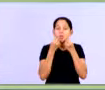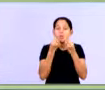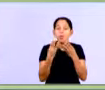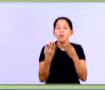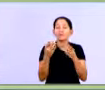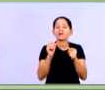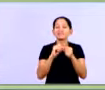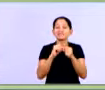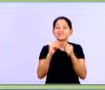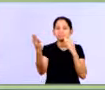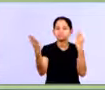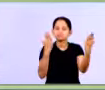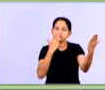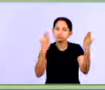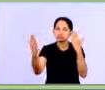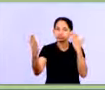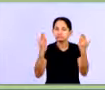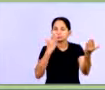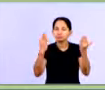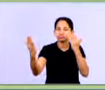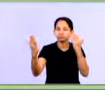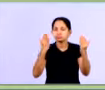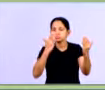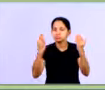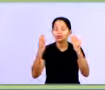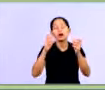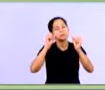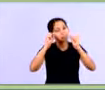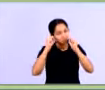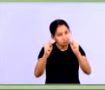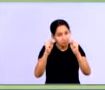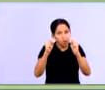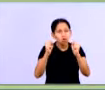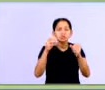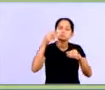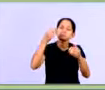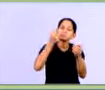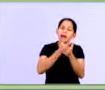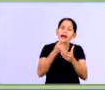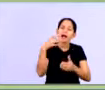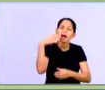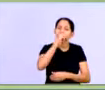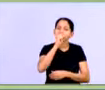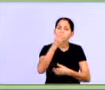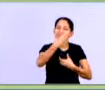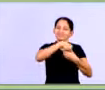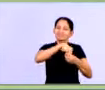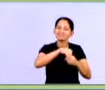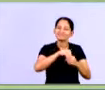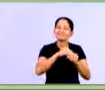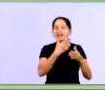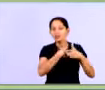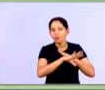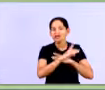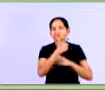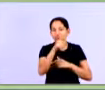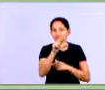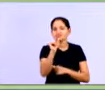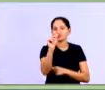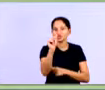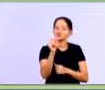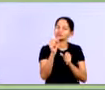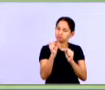para comparar investimentos, saber qual investimento vai se pagar ou devolver o seu dinheiro investido mais